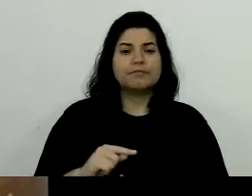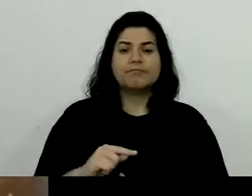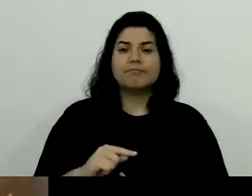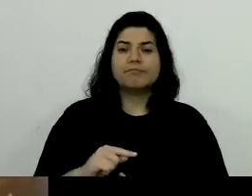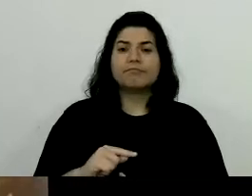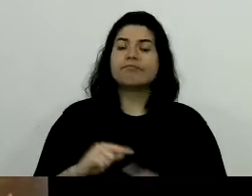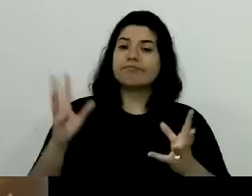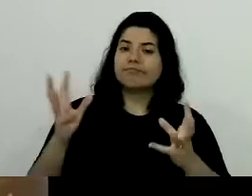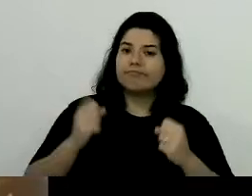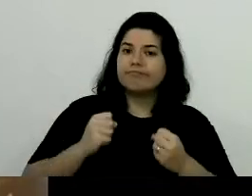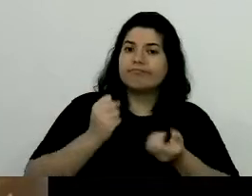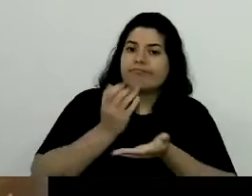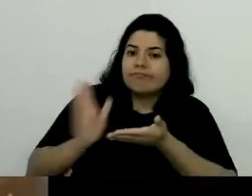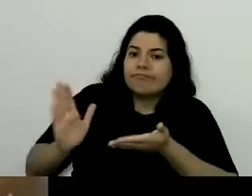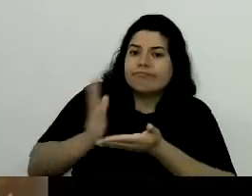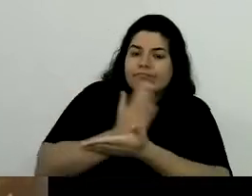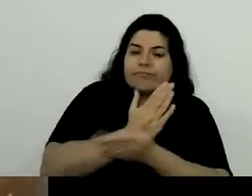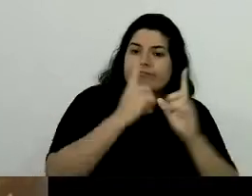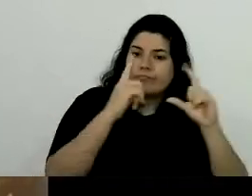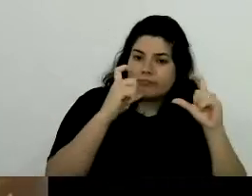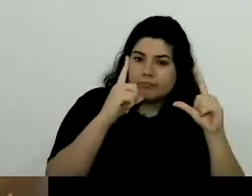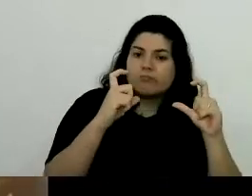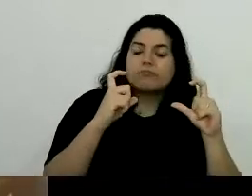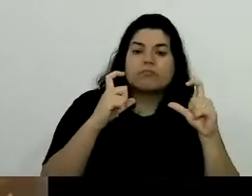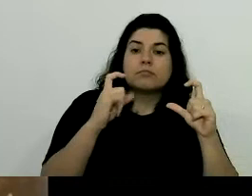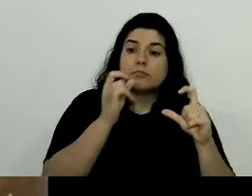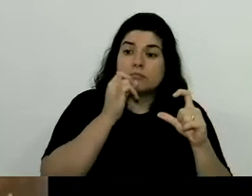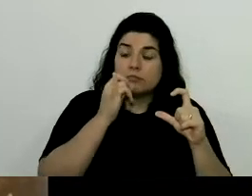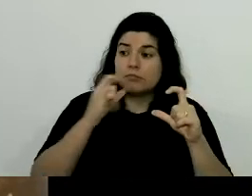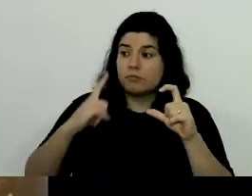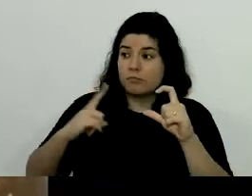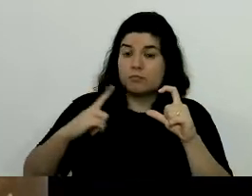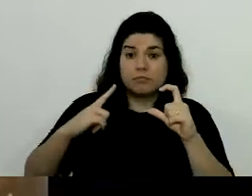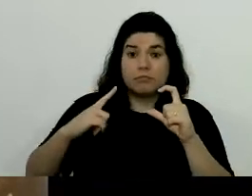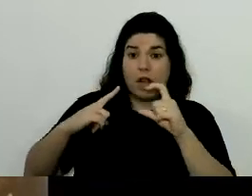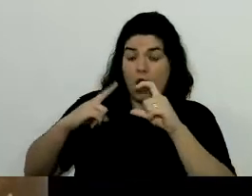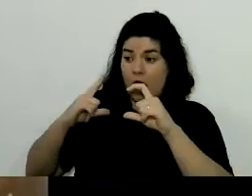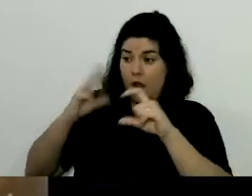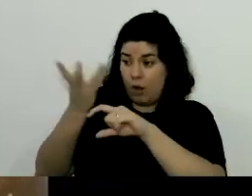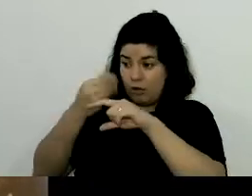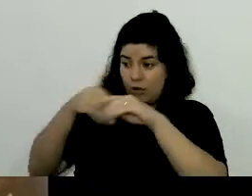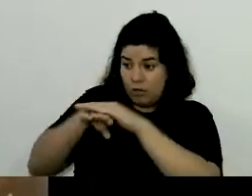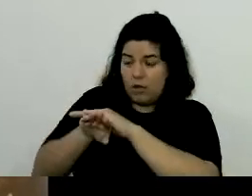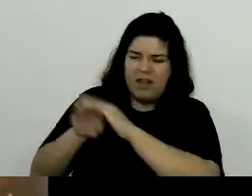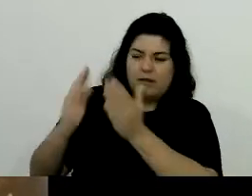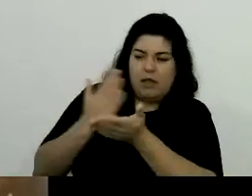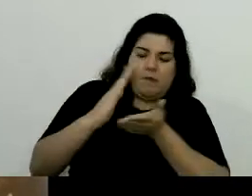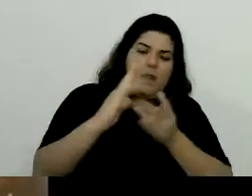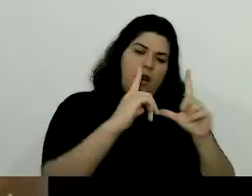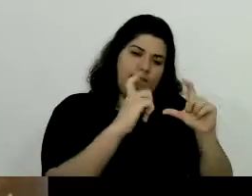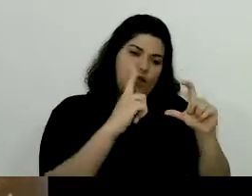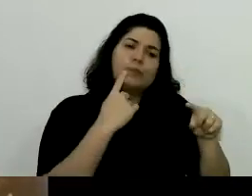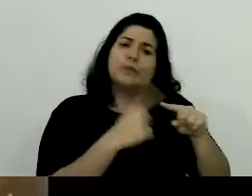dissociação, né, separação das fotografias do restante do arquivo para um tratamento específico, numa visão de que as fotografias eram